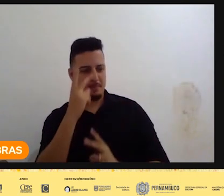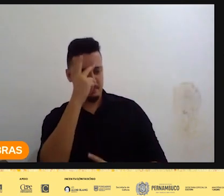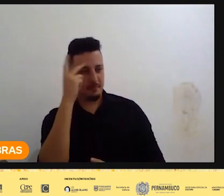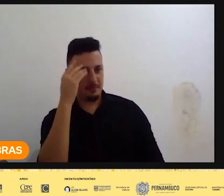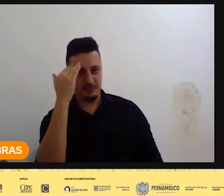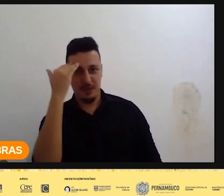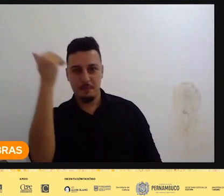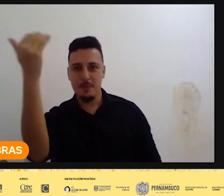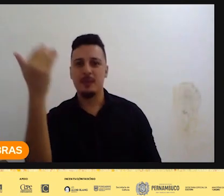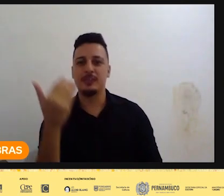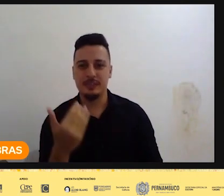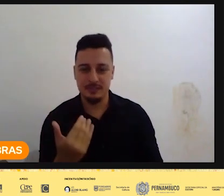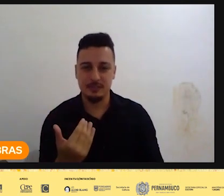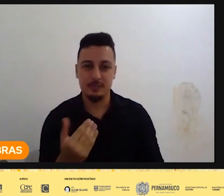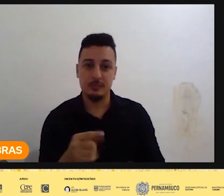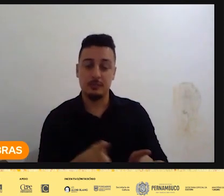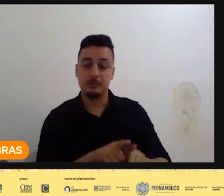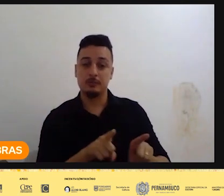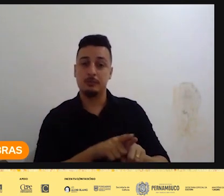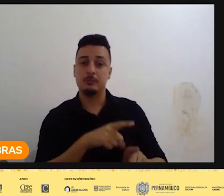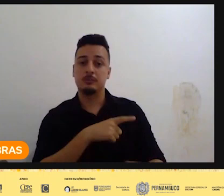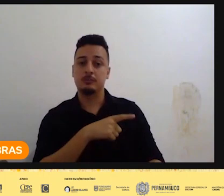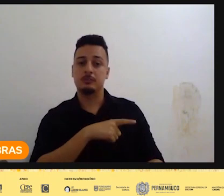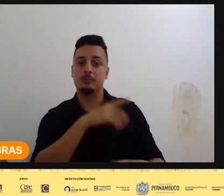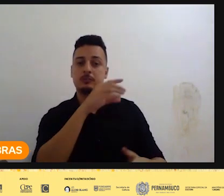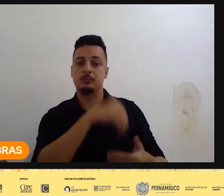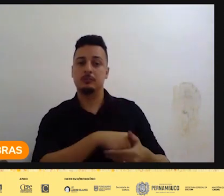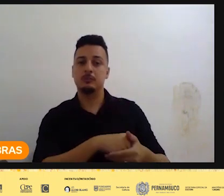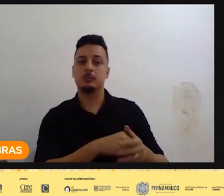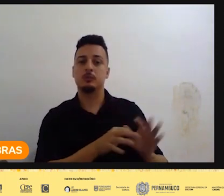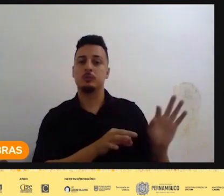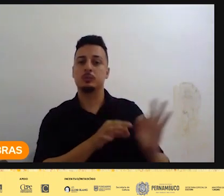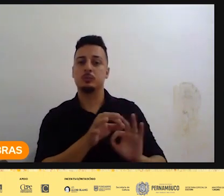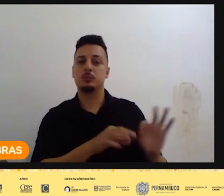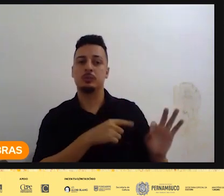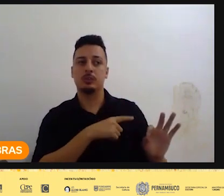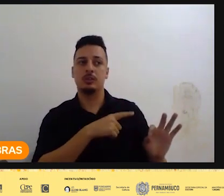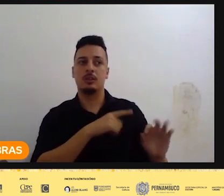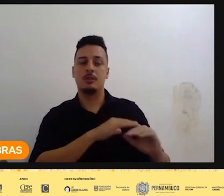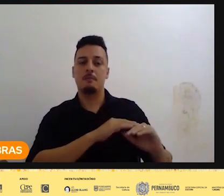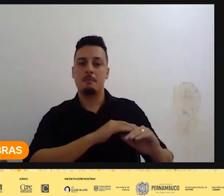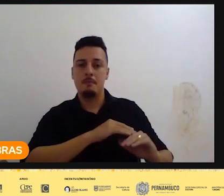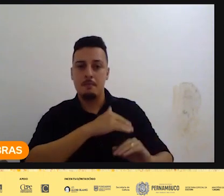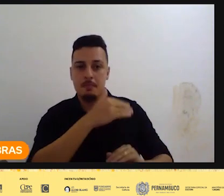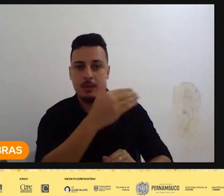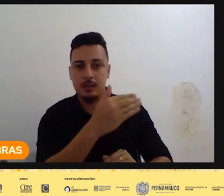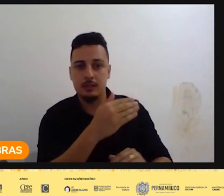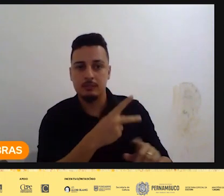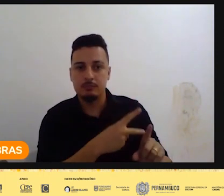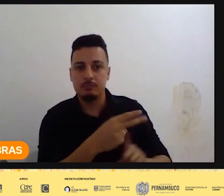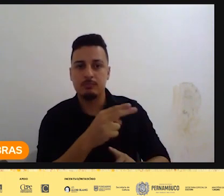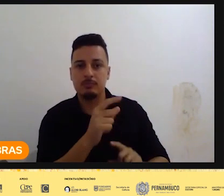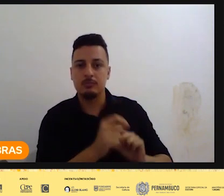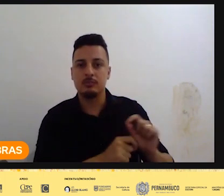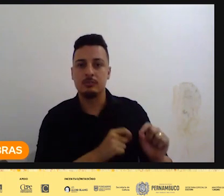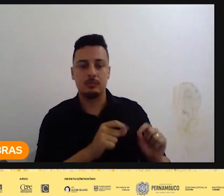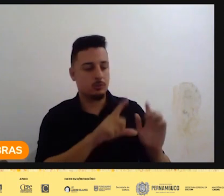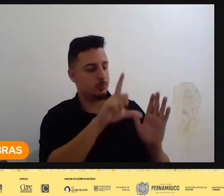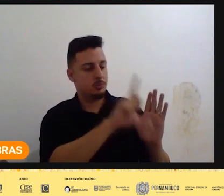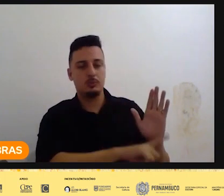aí existe na mitologia do projeto Além da Lenda, existe uma montanha que ela guarda um livro que registra todas as